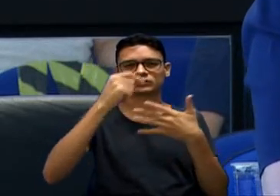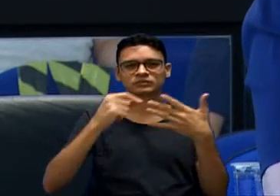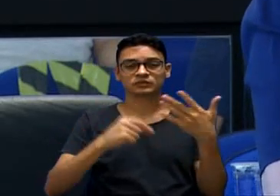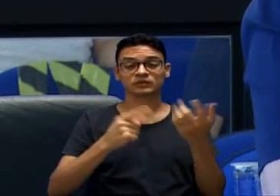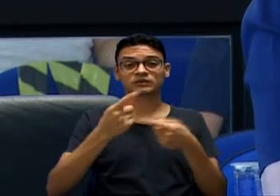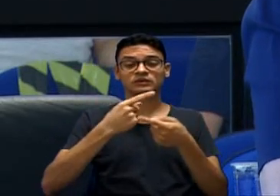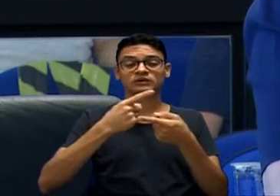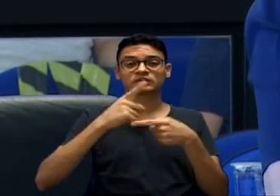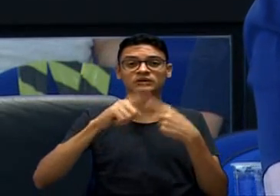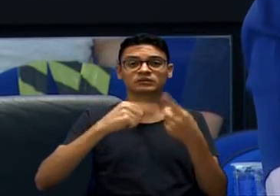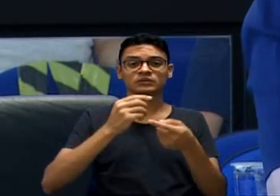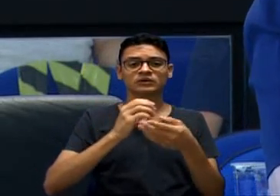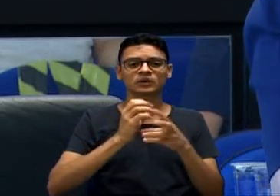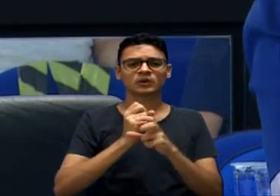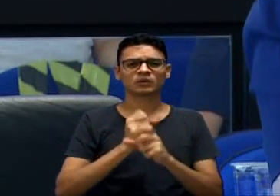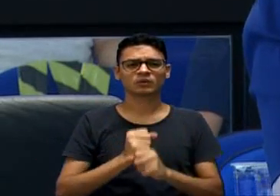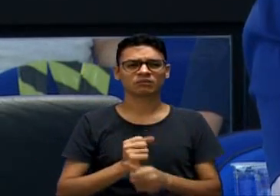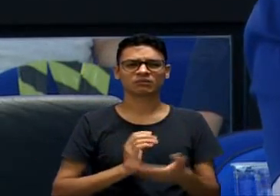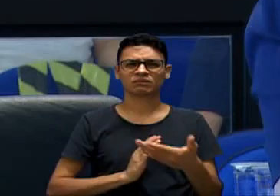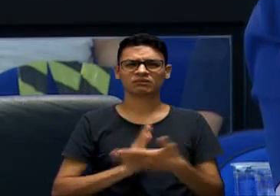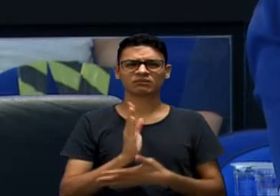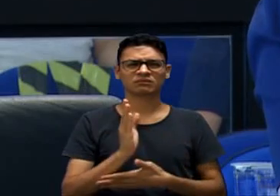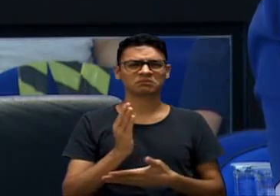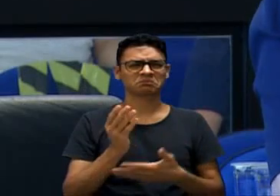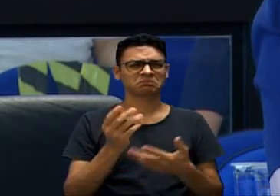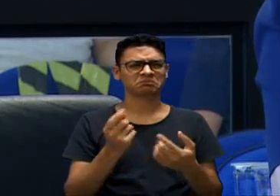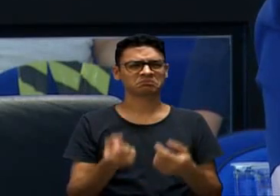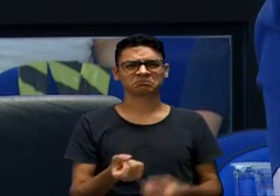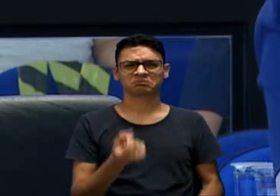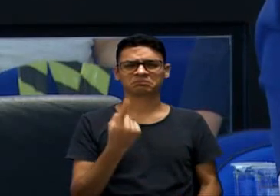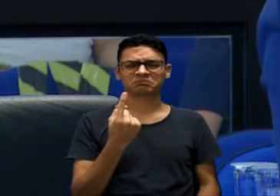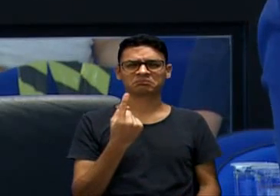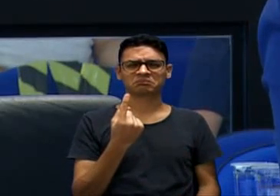as contas devem ser aprovadas. É muito estranho, muitas vezes,